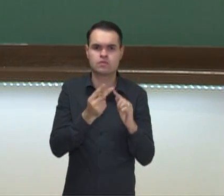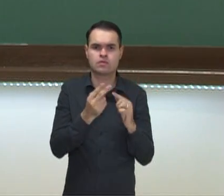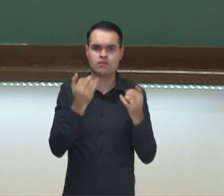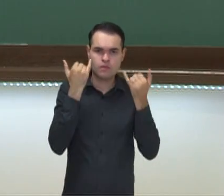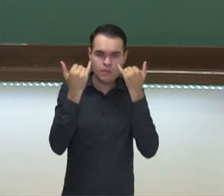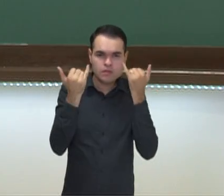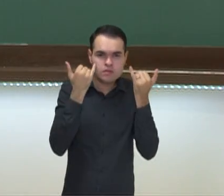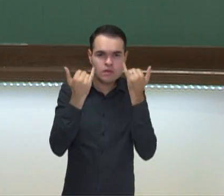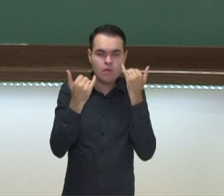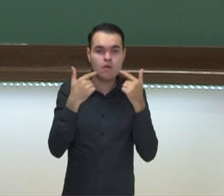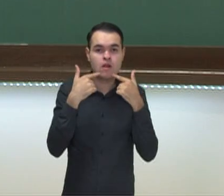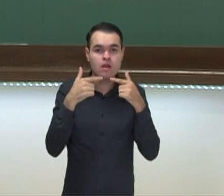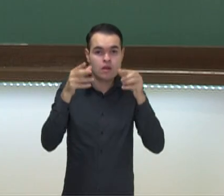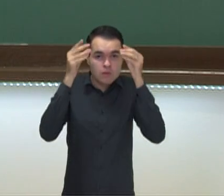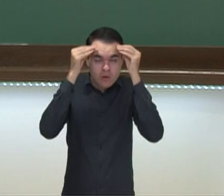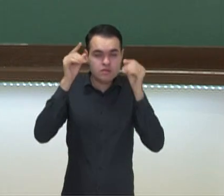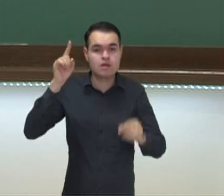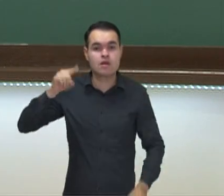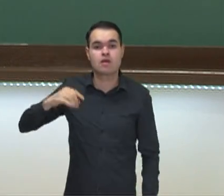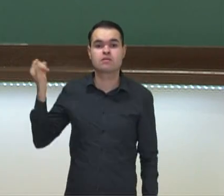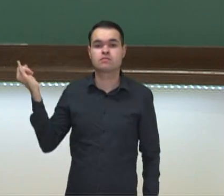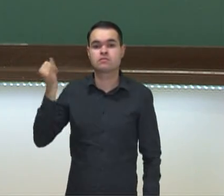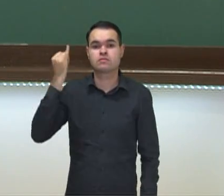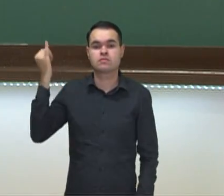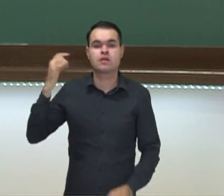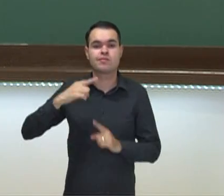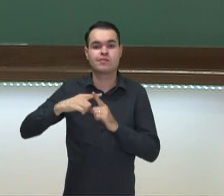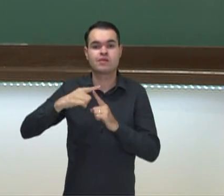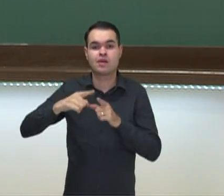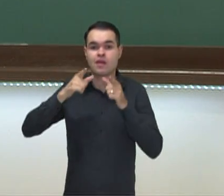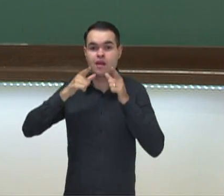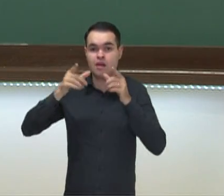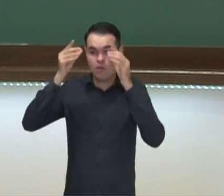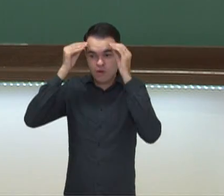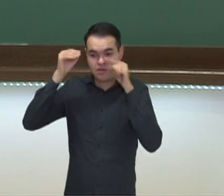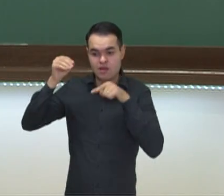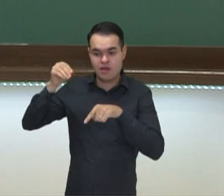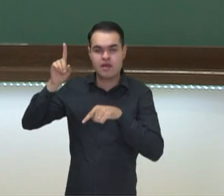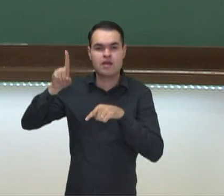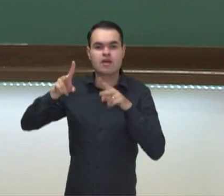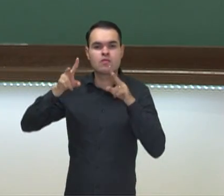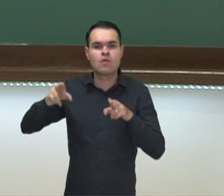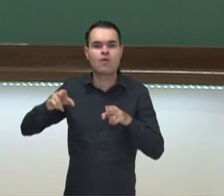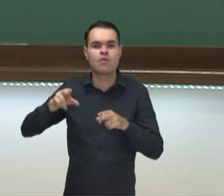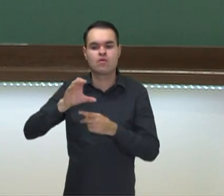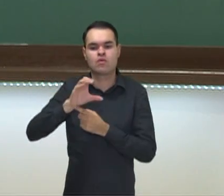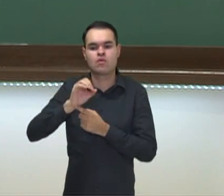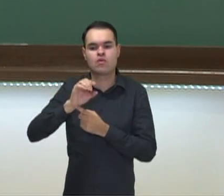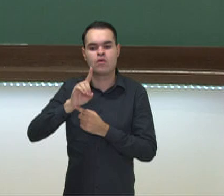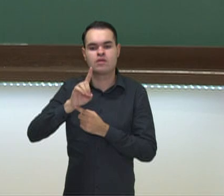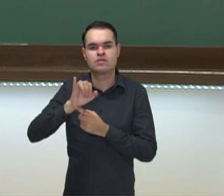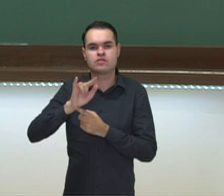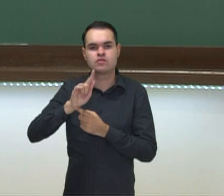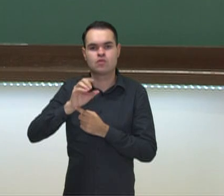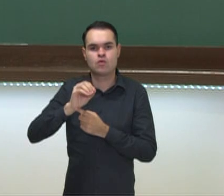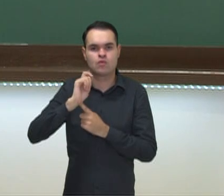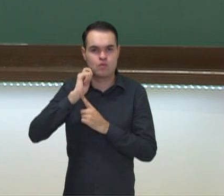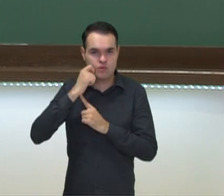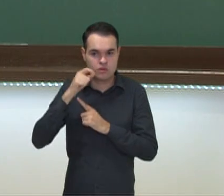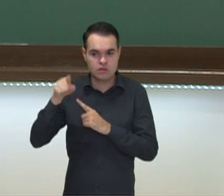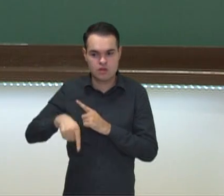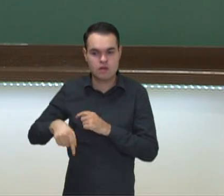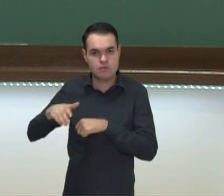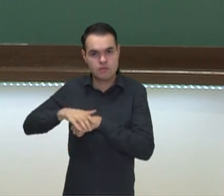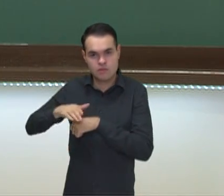informações, a linguagem é super importante, pois é através dela, é o código que o escritor utilizou para encaminhar